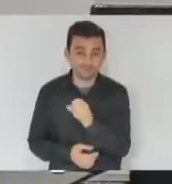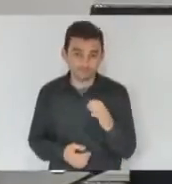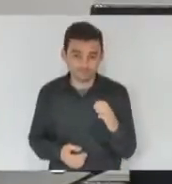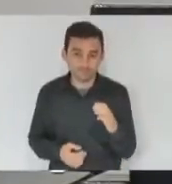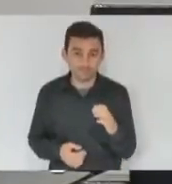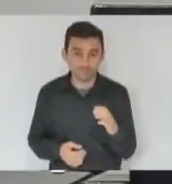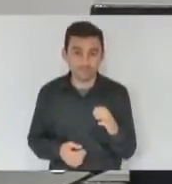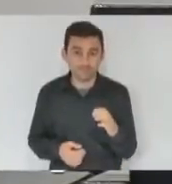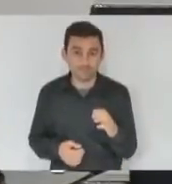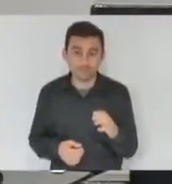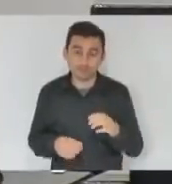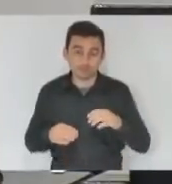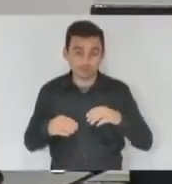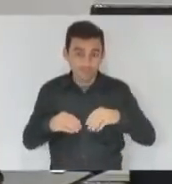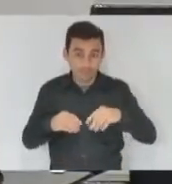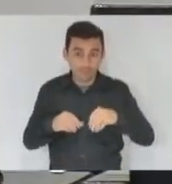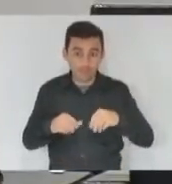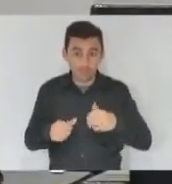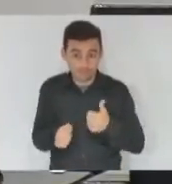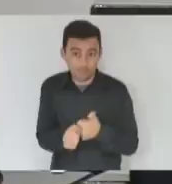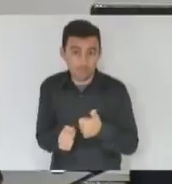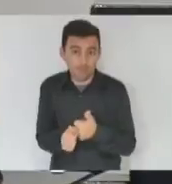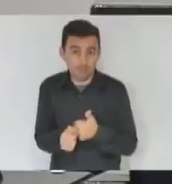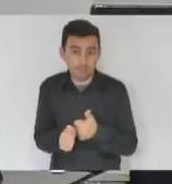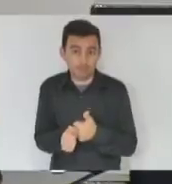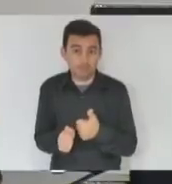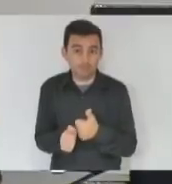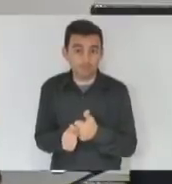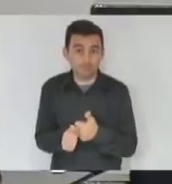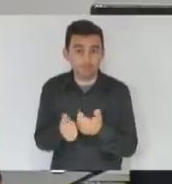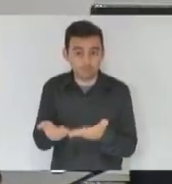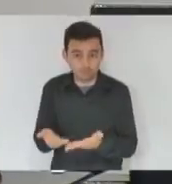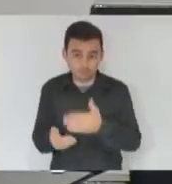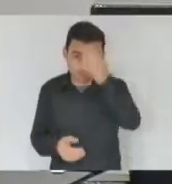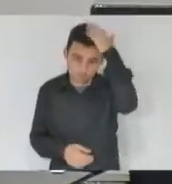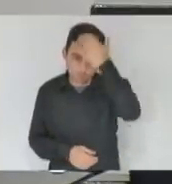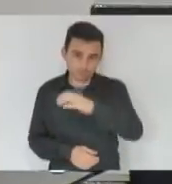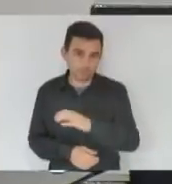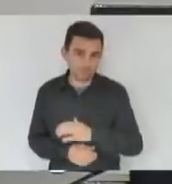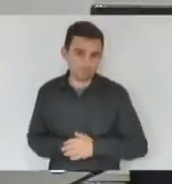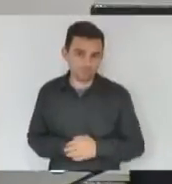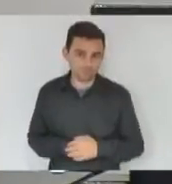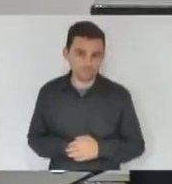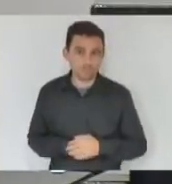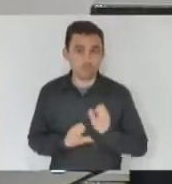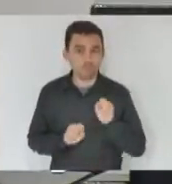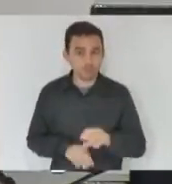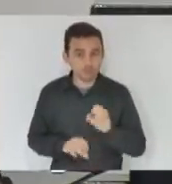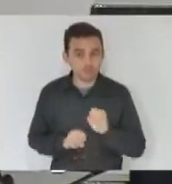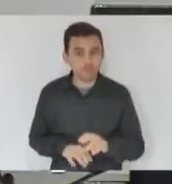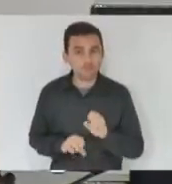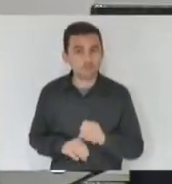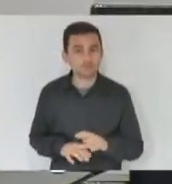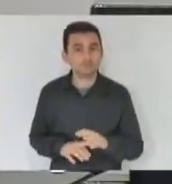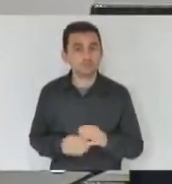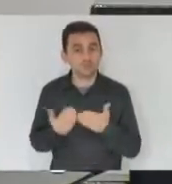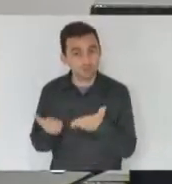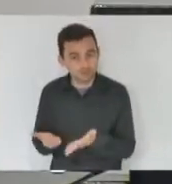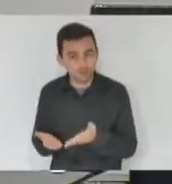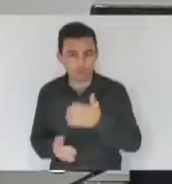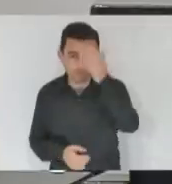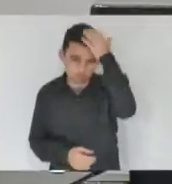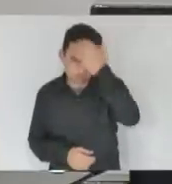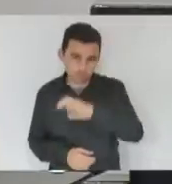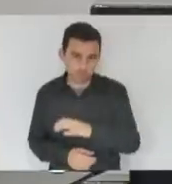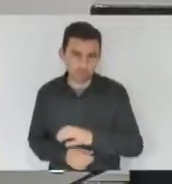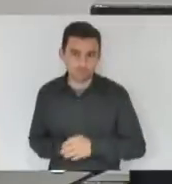territorialmente, fisicamente, estão mais próximos de Curitiba. A educação era em Curitiba,